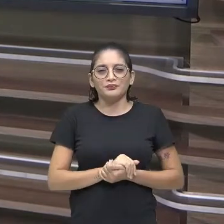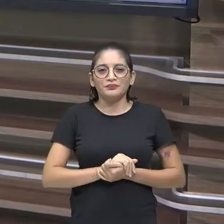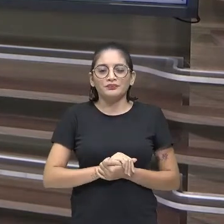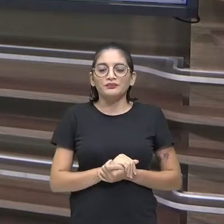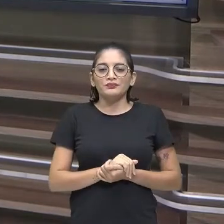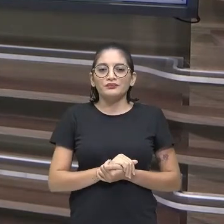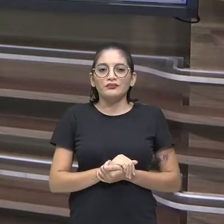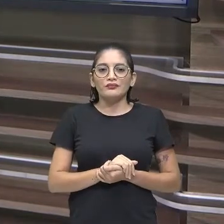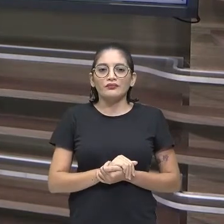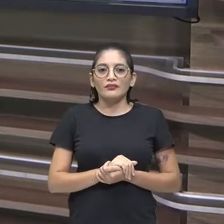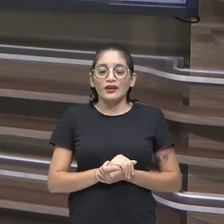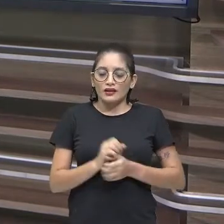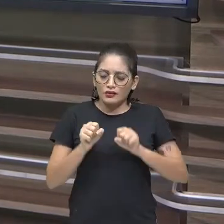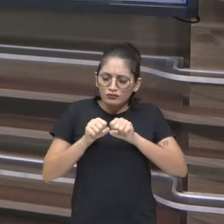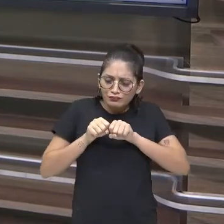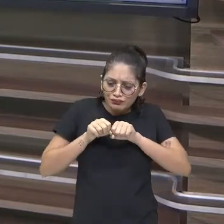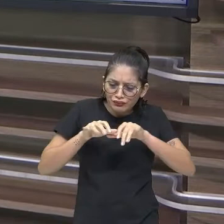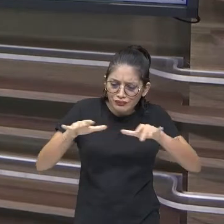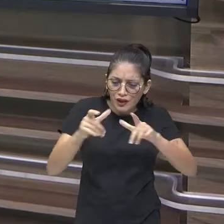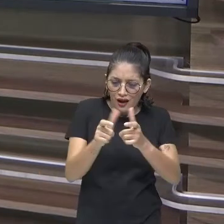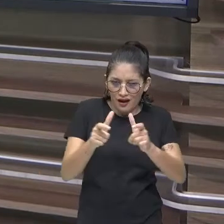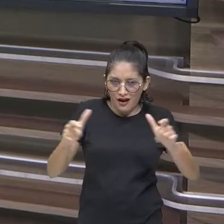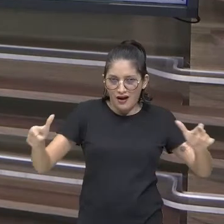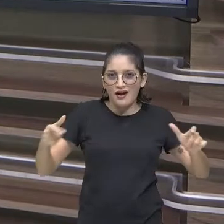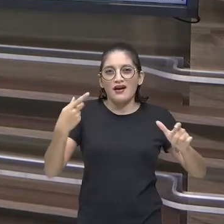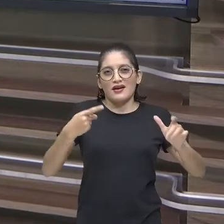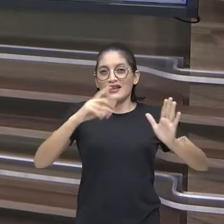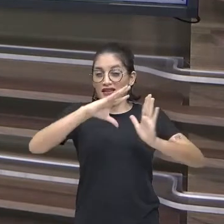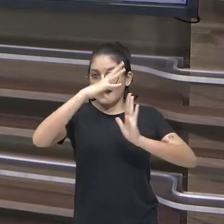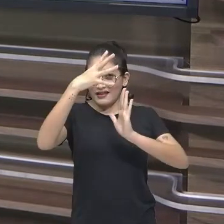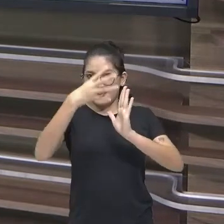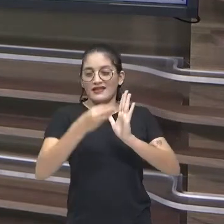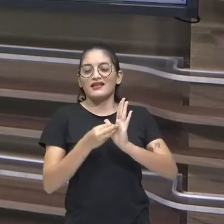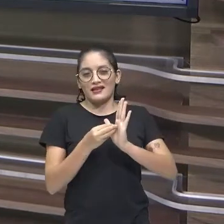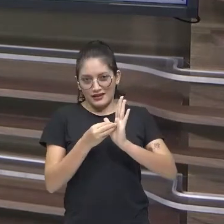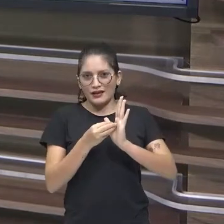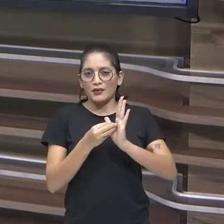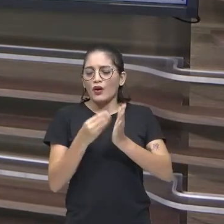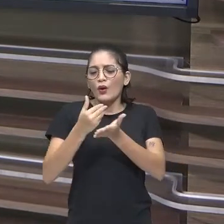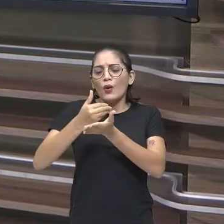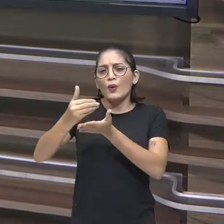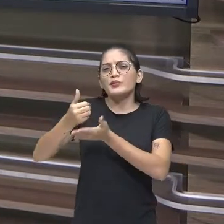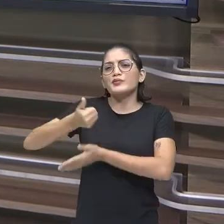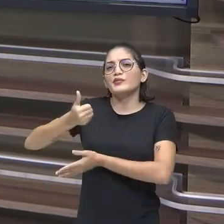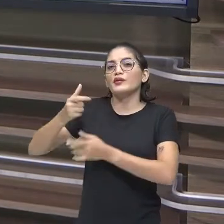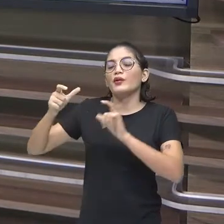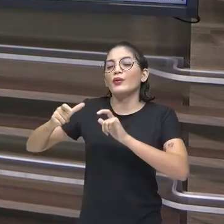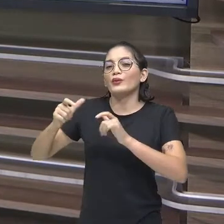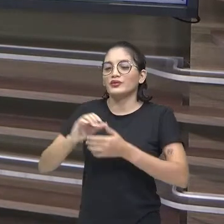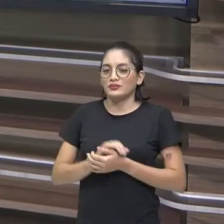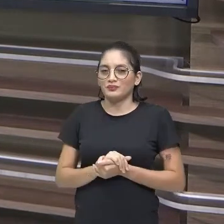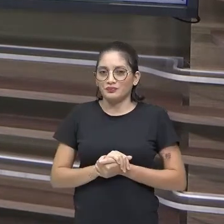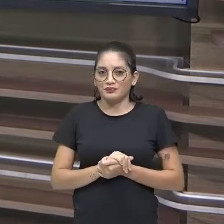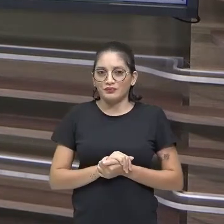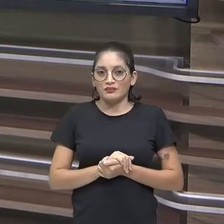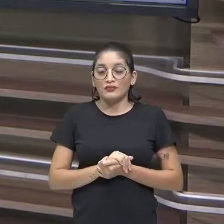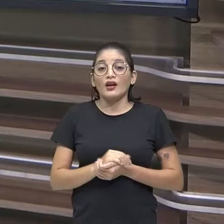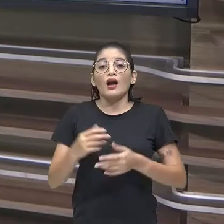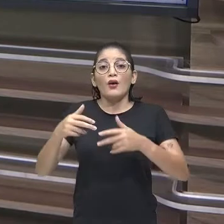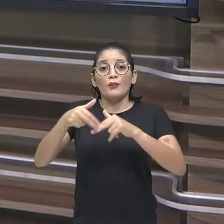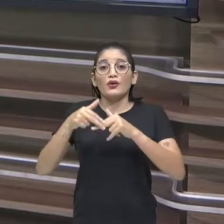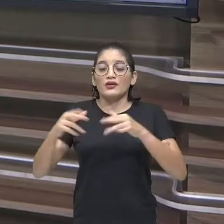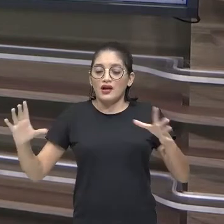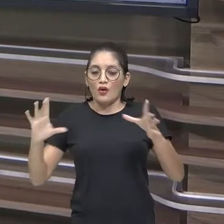a expansão territorial portuguesa na Amazônia se iniciou primeiramente através da União